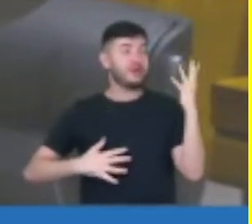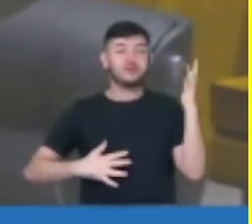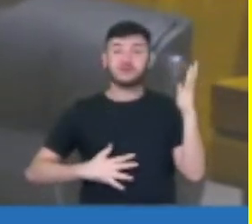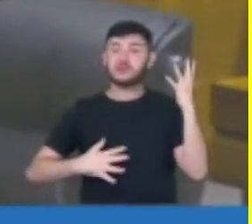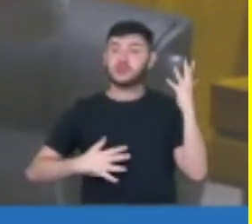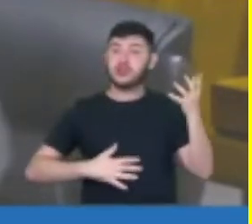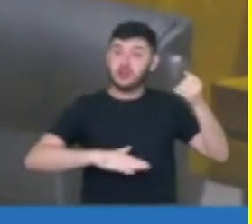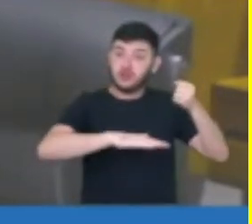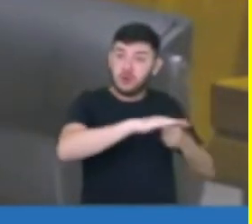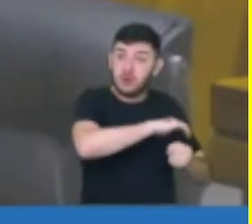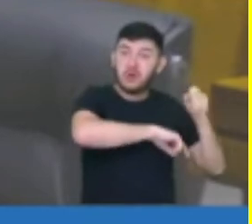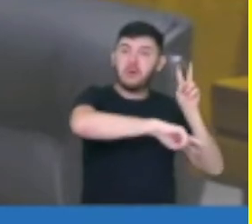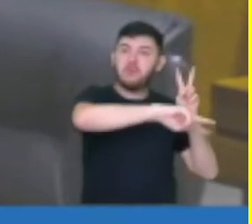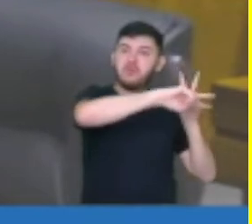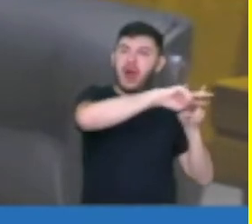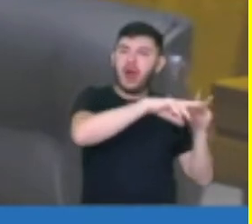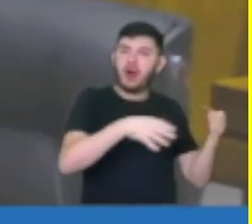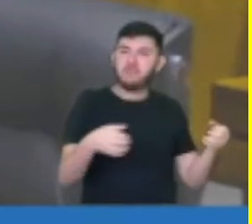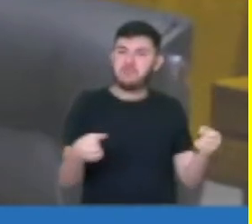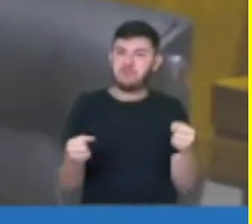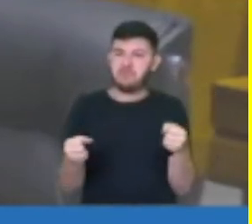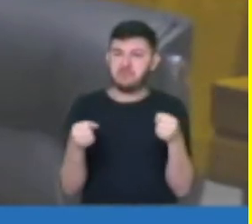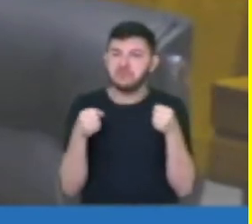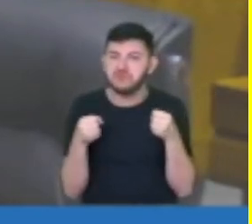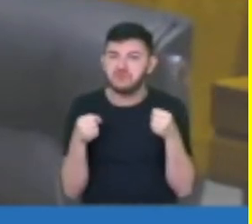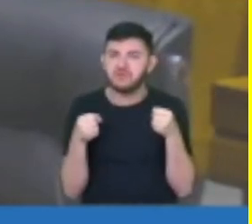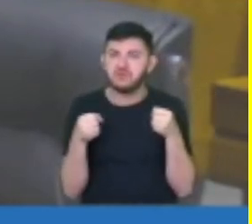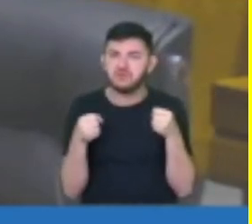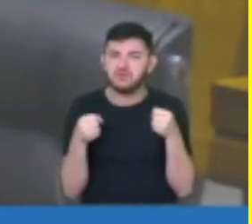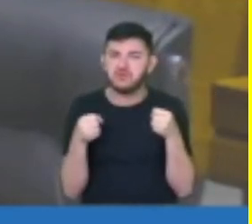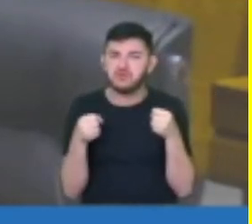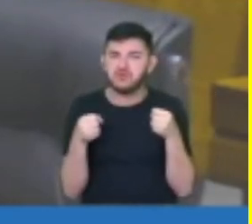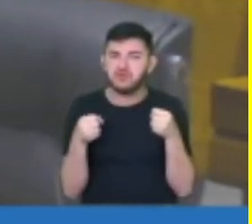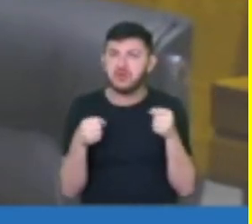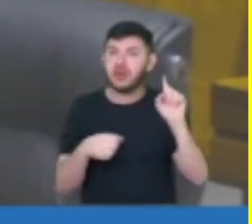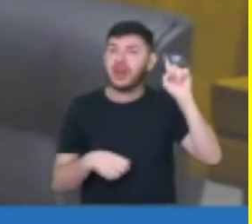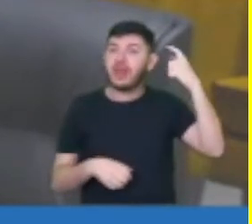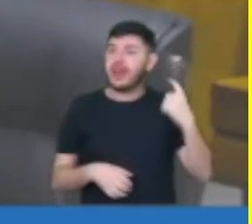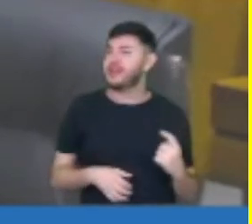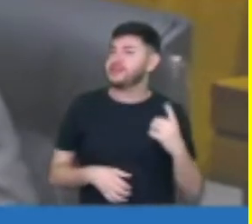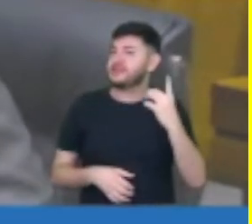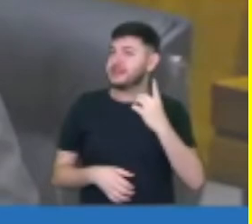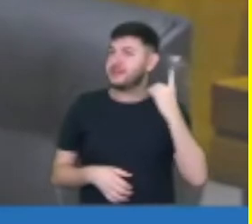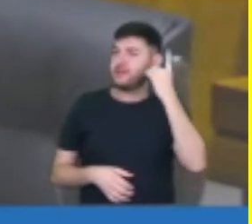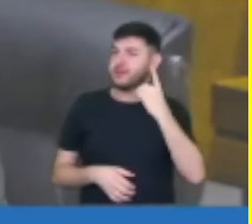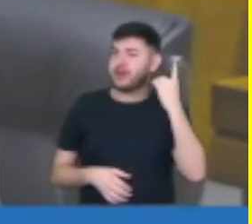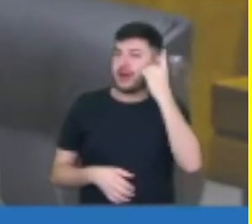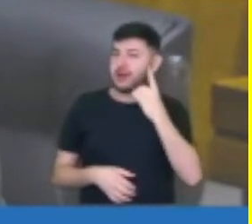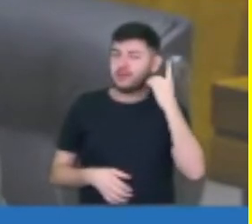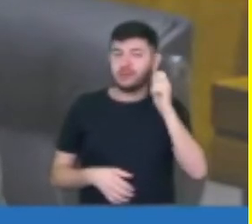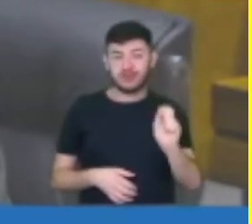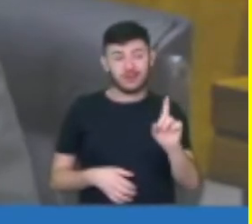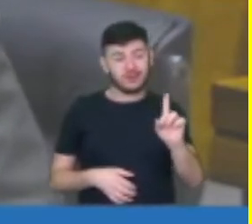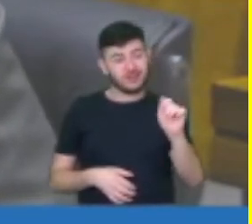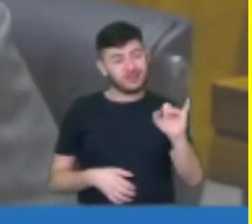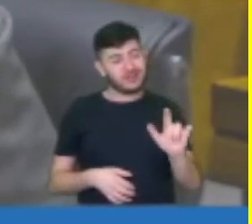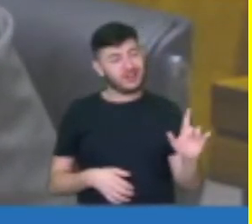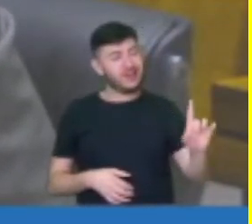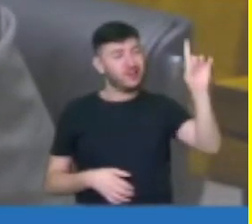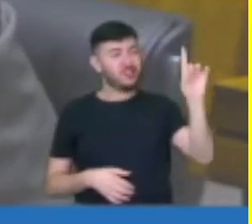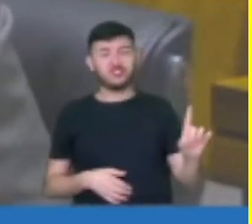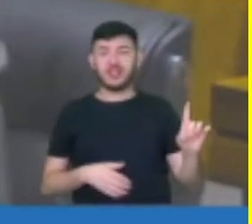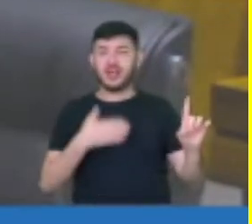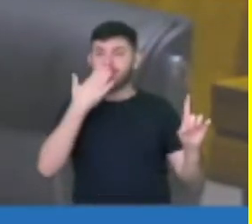presos, descumpre um direito do ex-deputado Daniel Silveira. Senhor